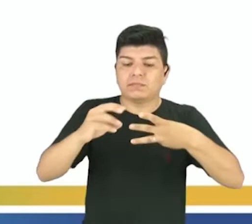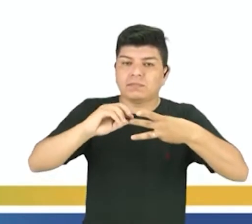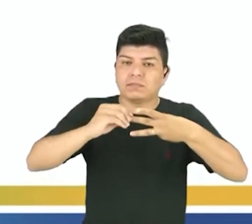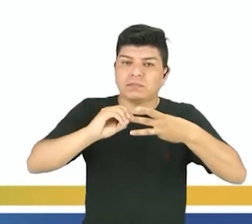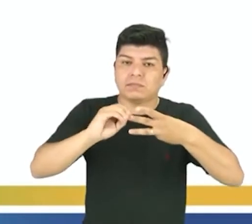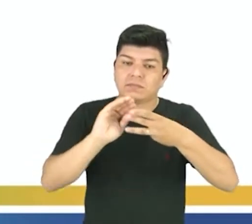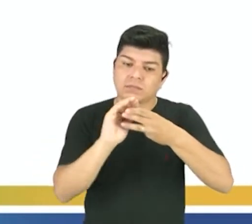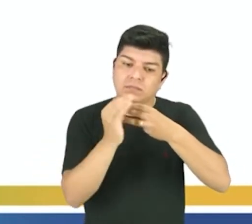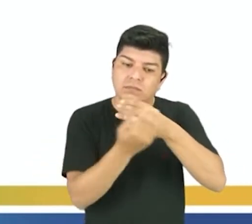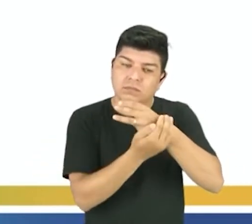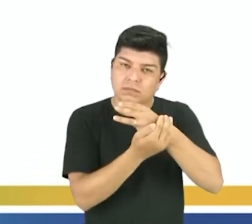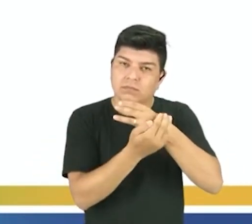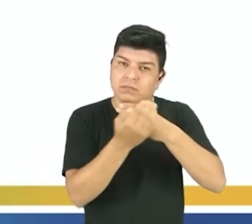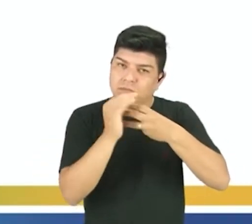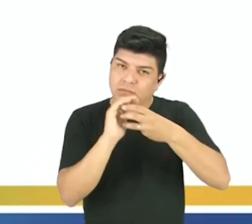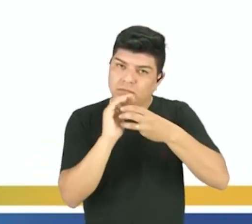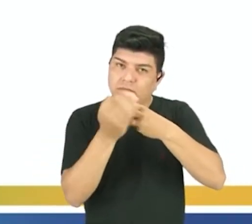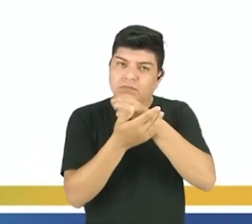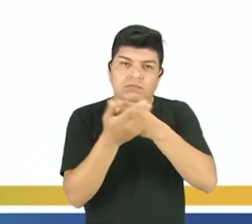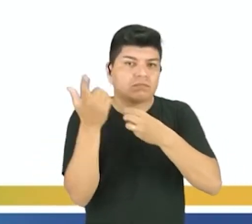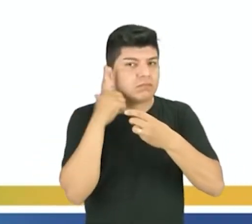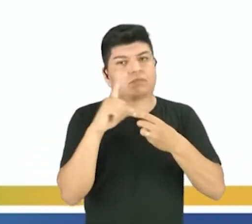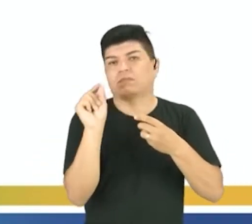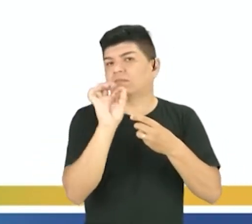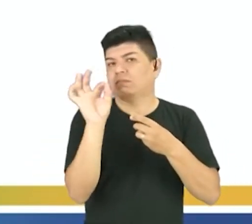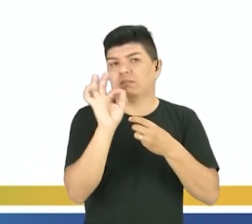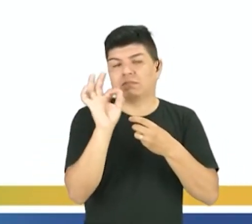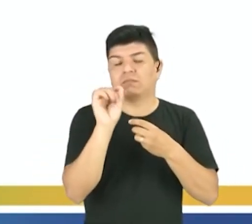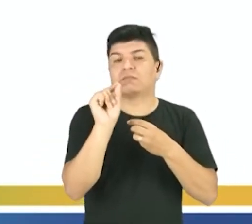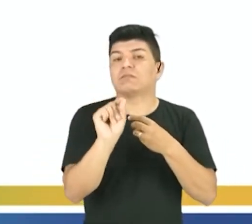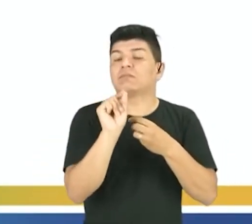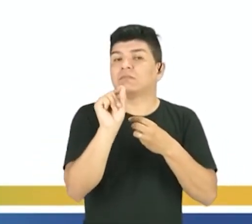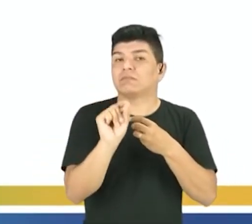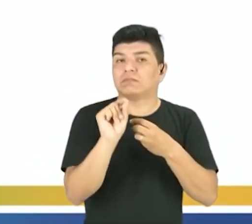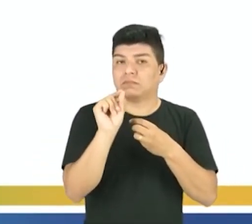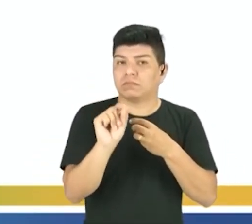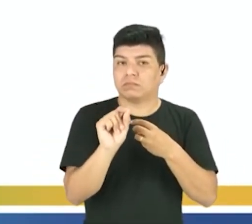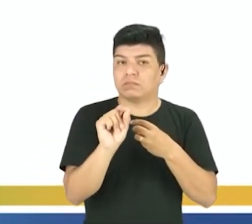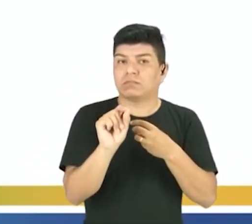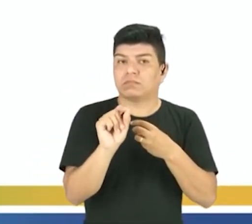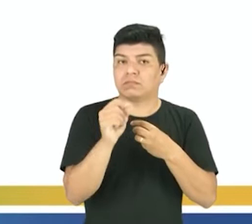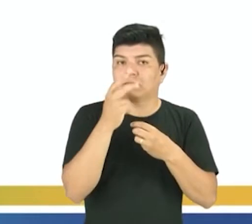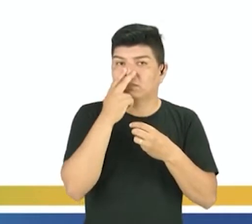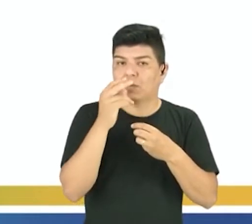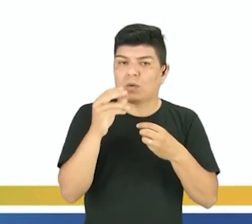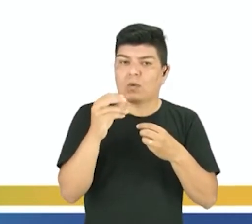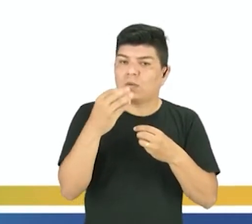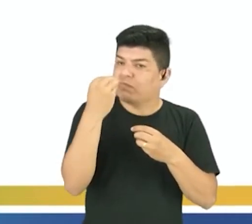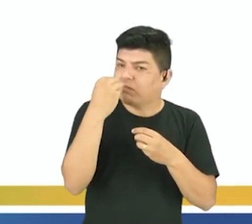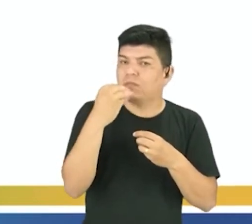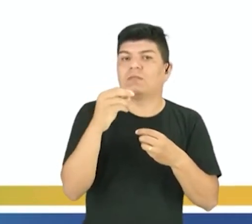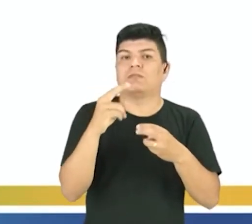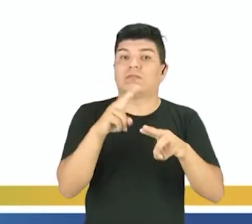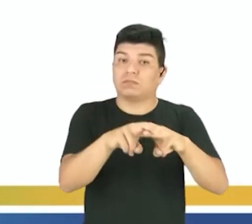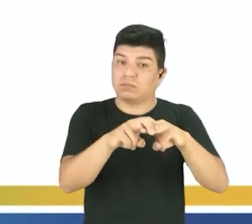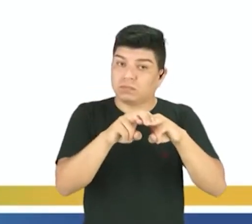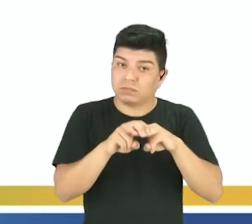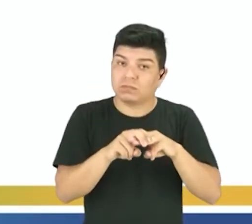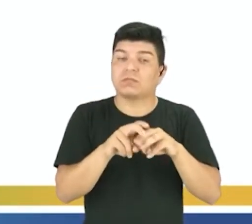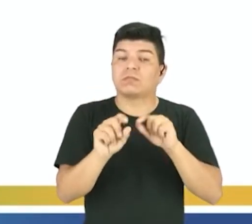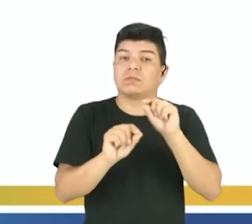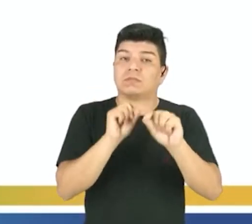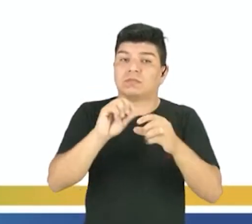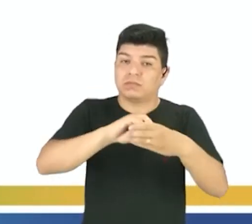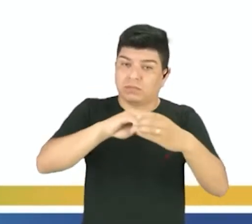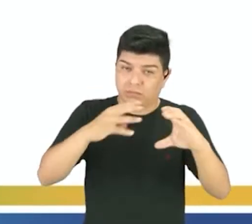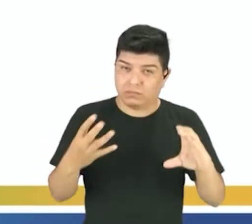da célula ela não consegue, né, ficar muito espessa, então atribui essa característica